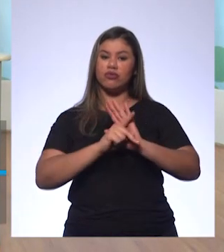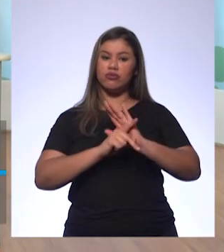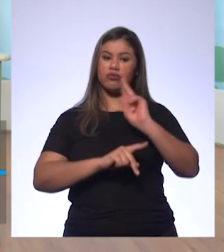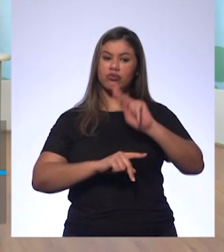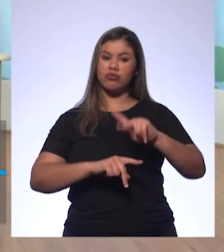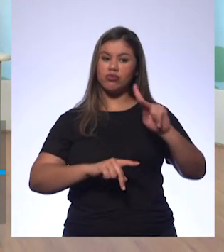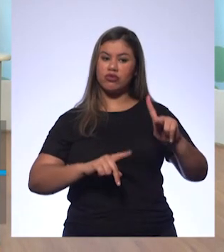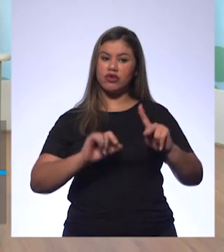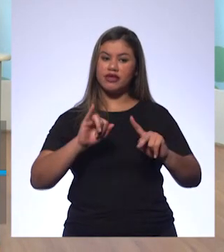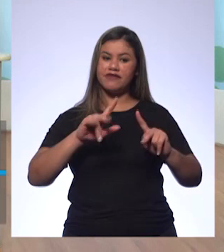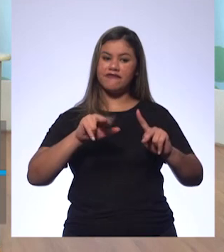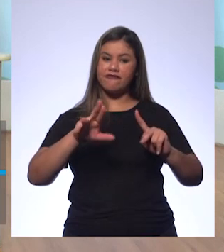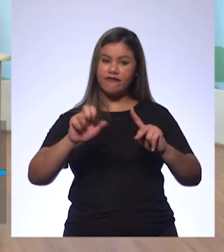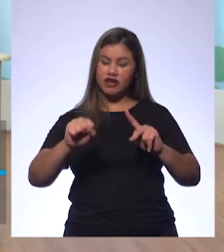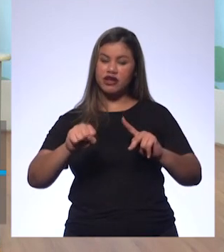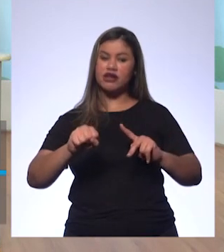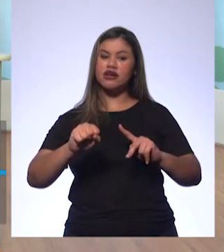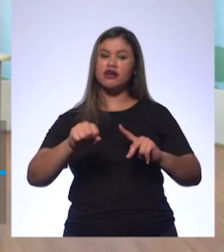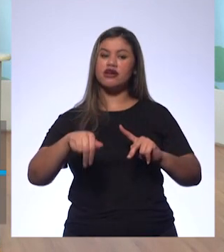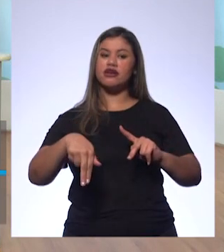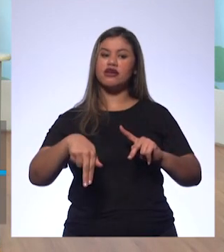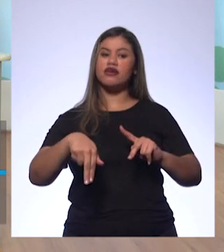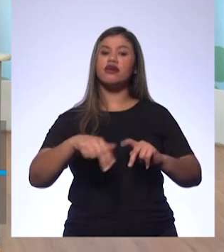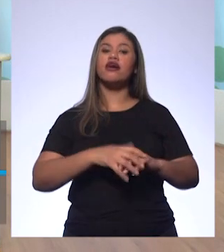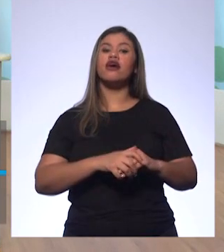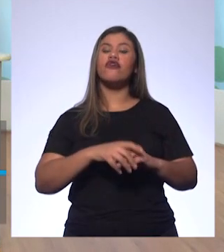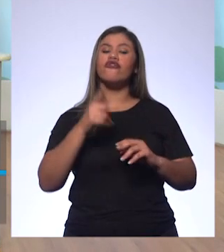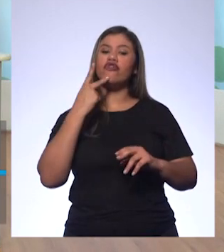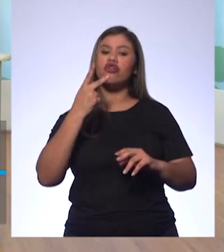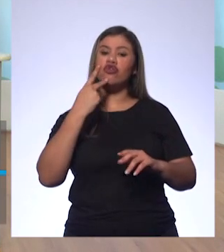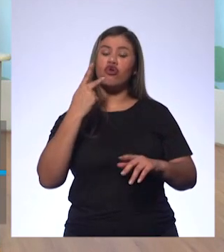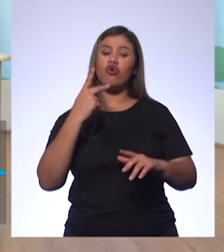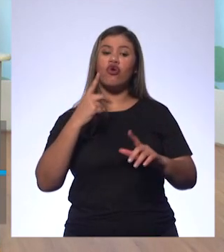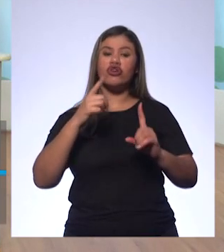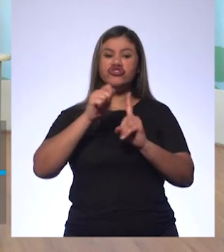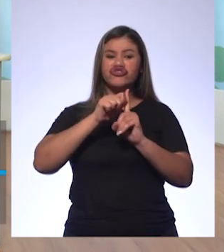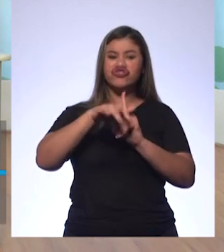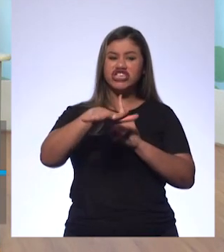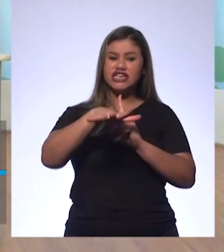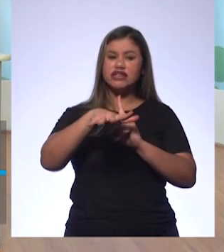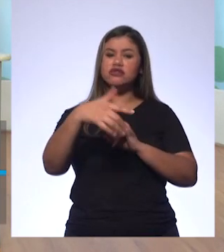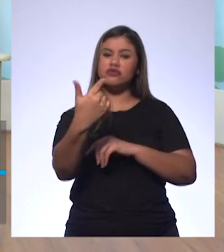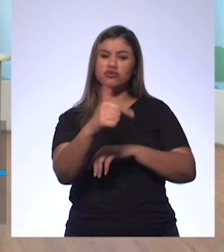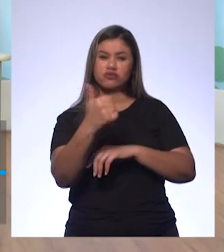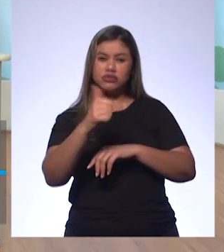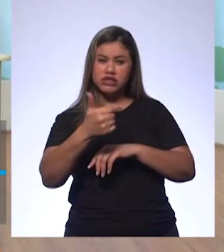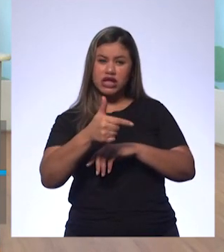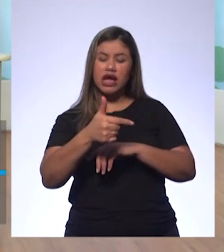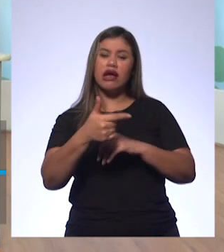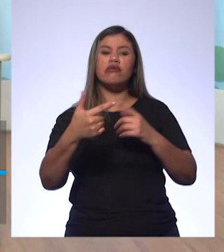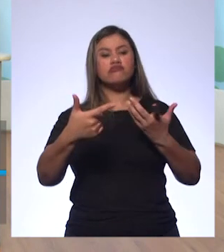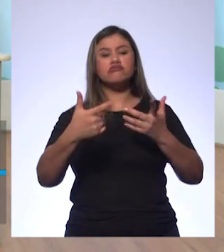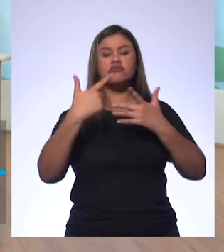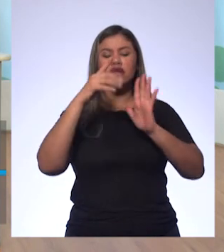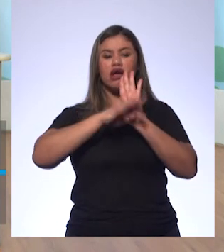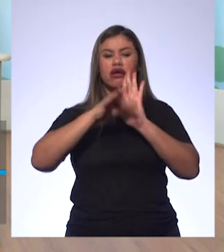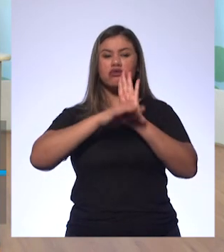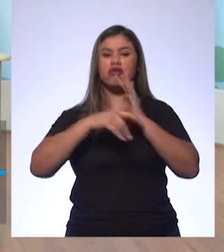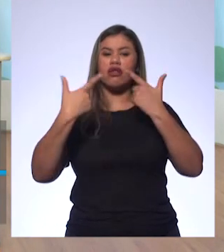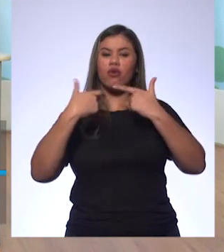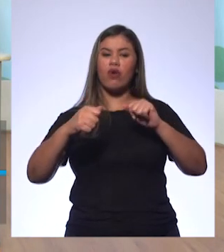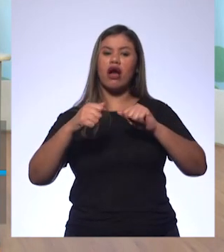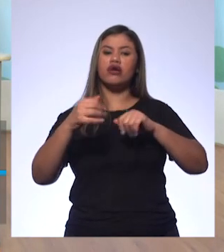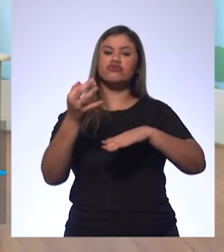do Pro Ivan, colocou: porque não possui nenhuma gíria, é um texto na linguagem formal. O Nicolas colocou que se trata de um